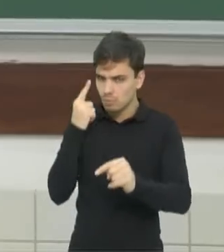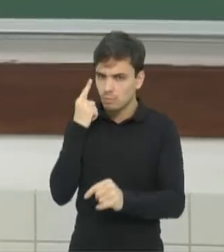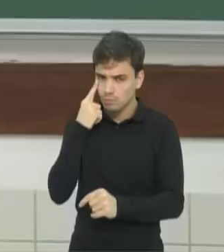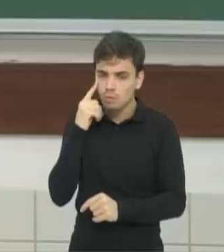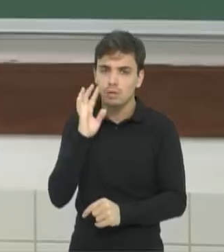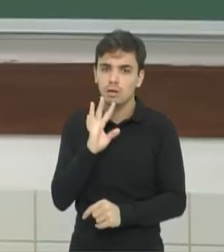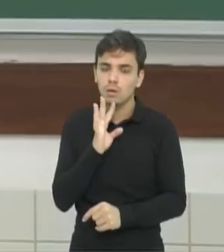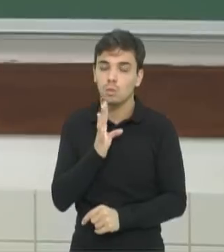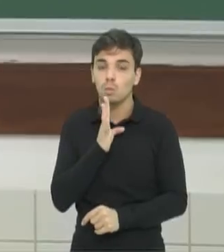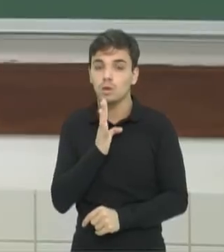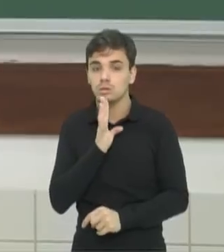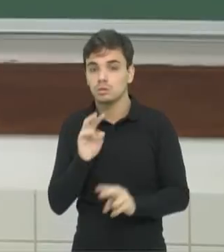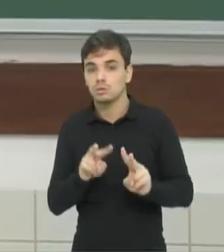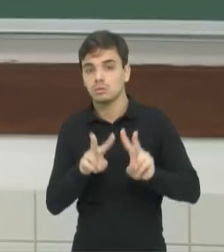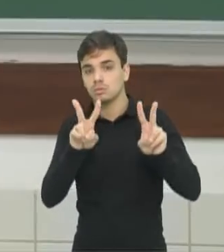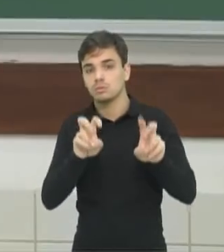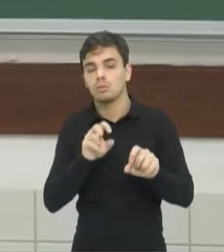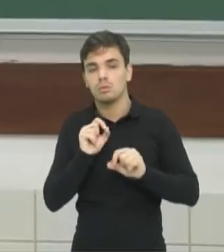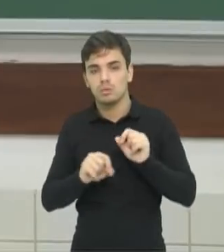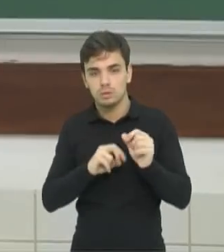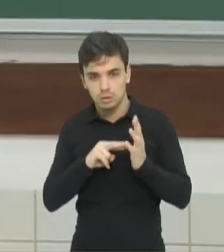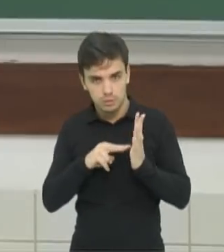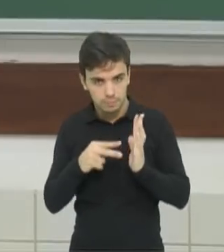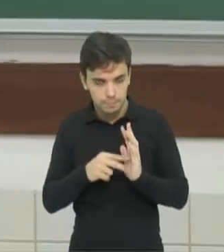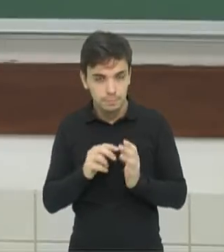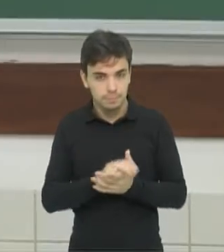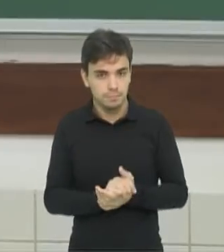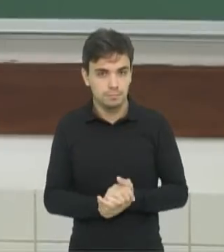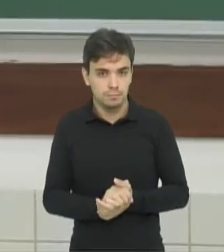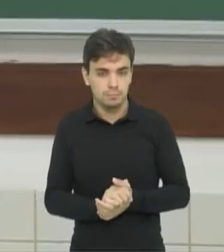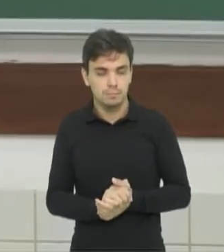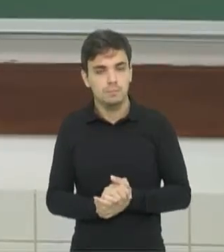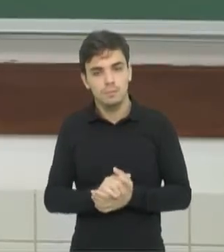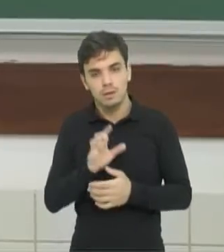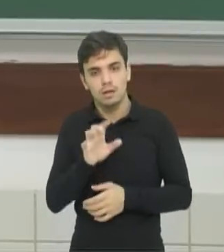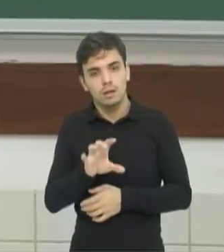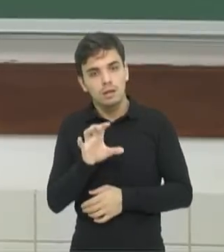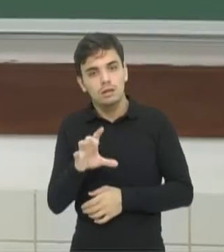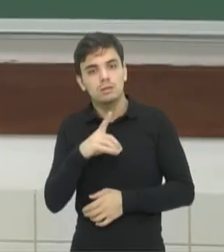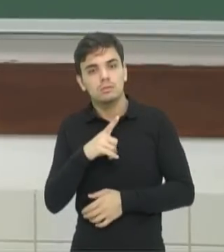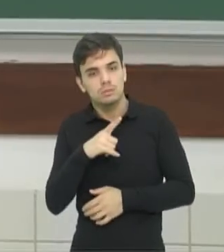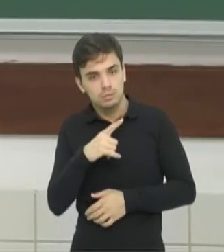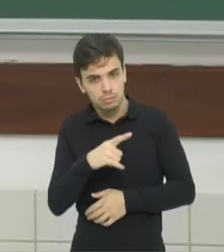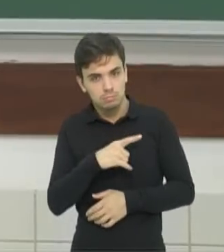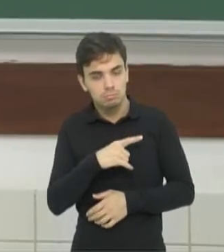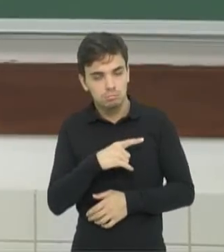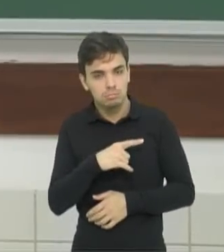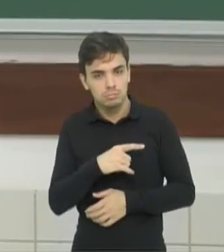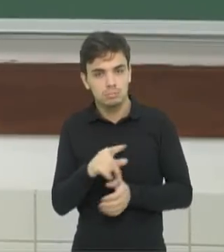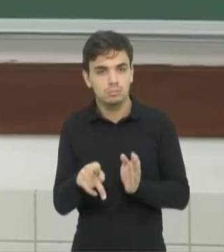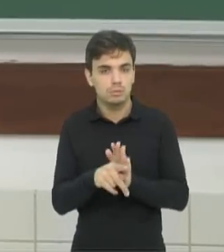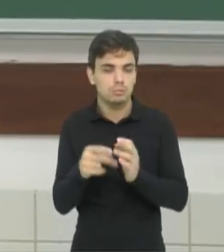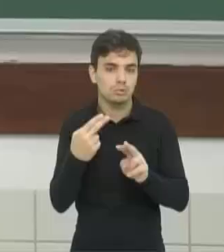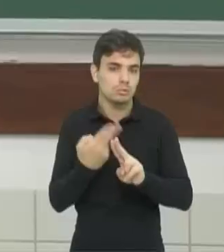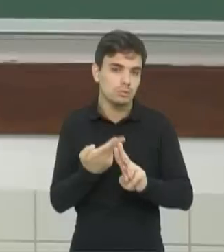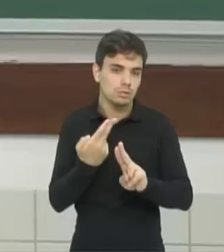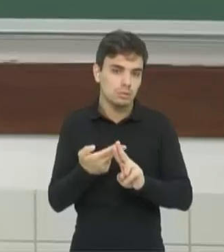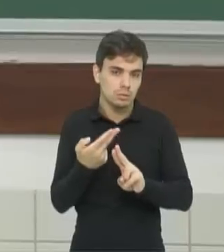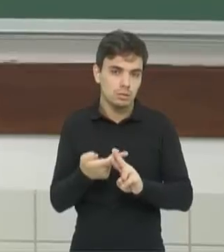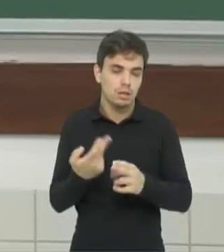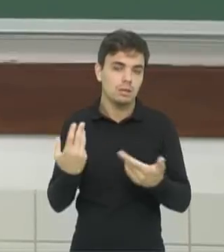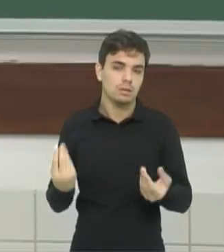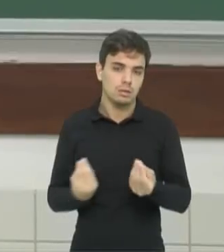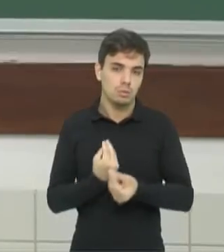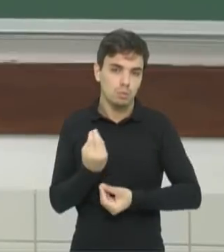mais dessa... O que é essa tendência, né? É aquela coisa, gente, a tendência é aquilo que vai vir a ser, digamos, utilizada, vai ser aquela